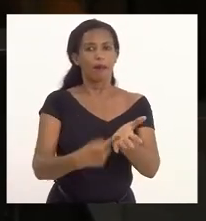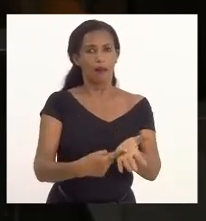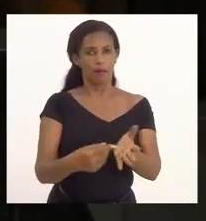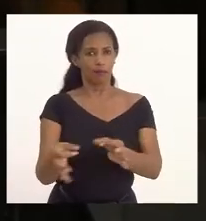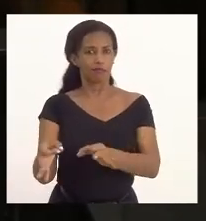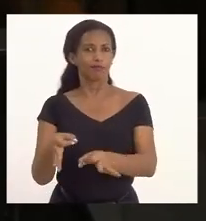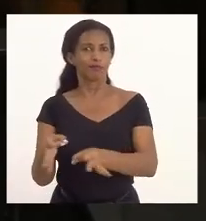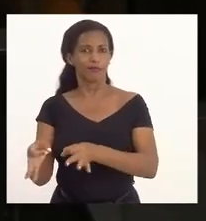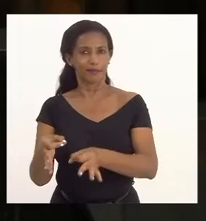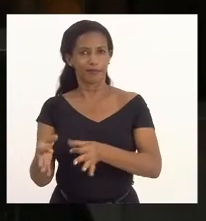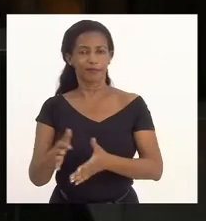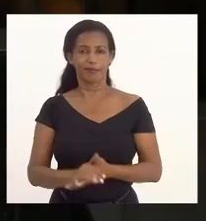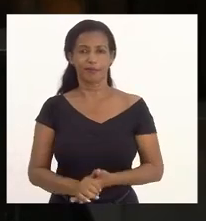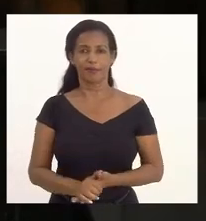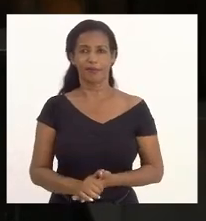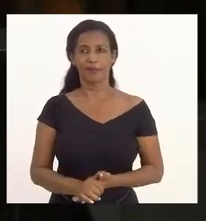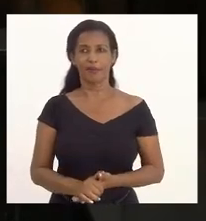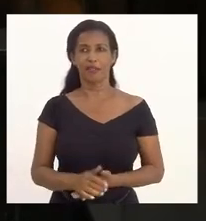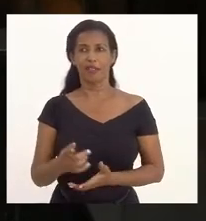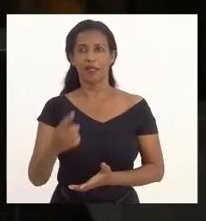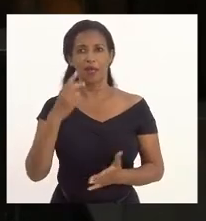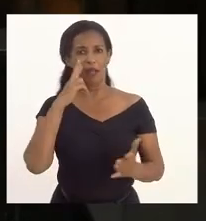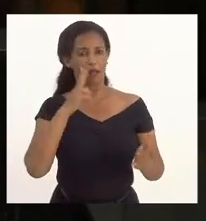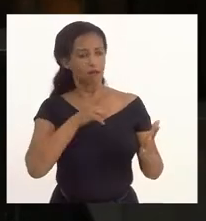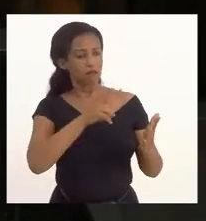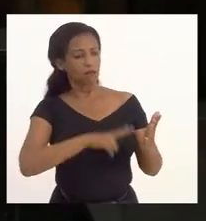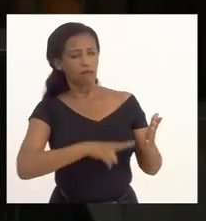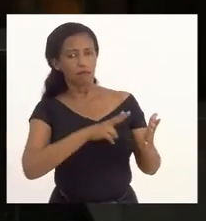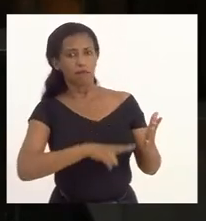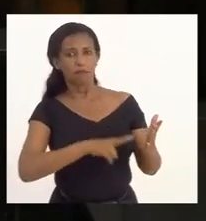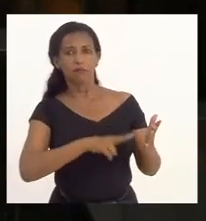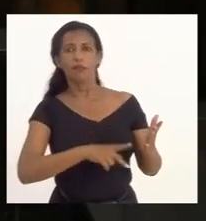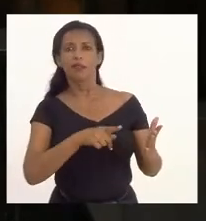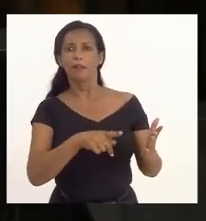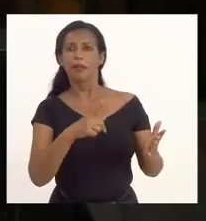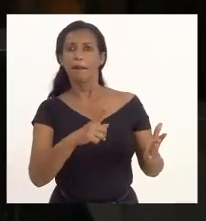plano, e a revisão também do plano